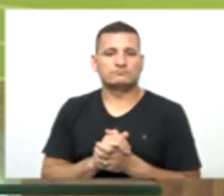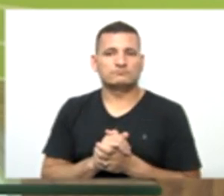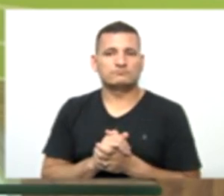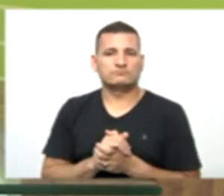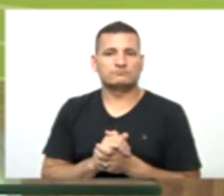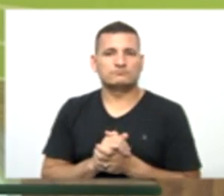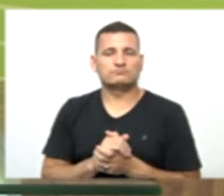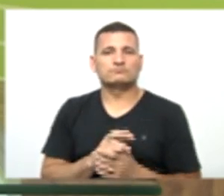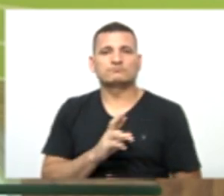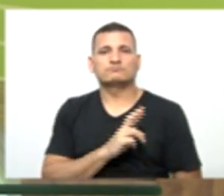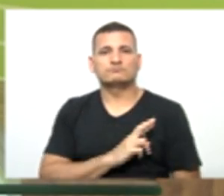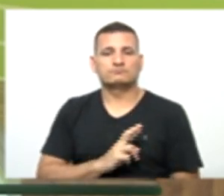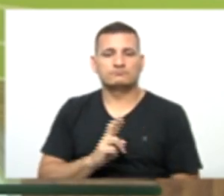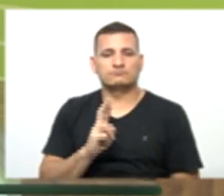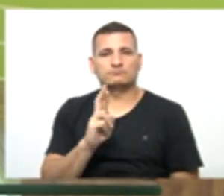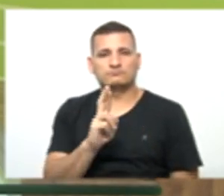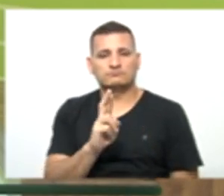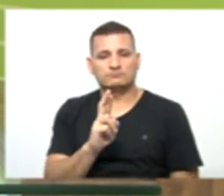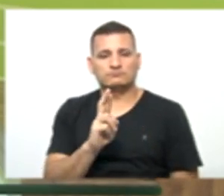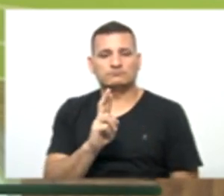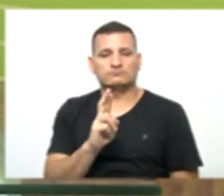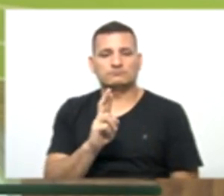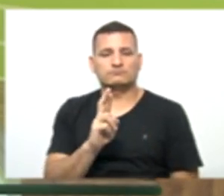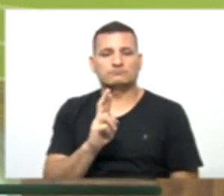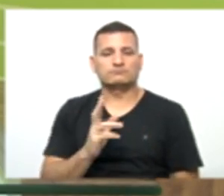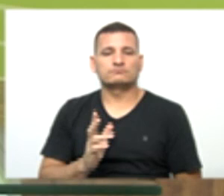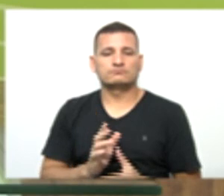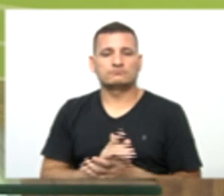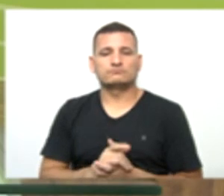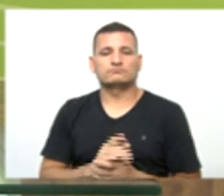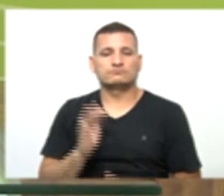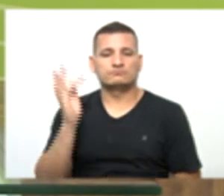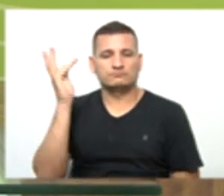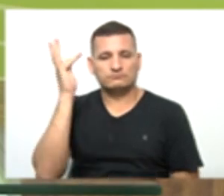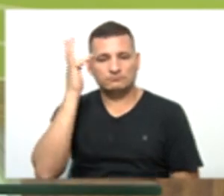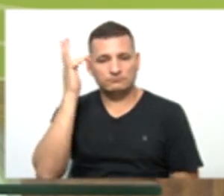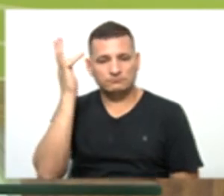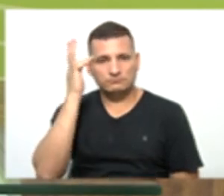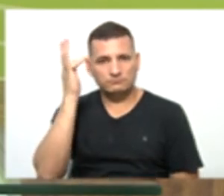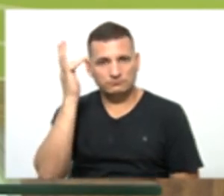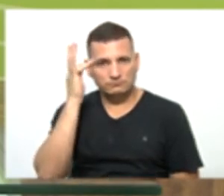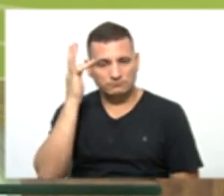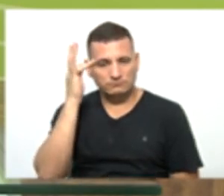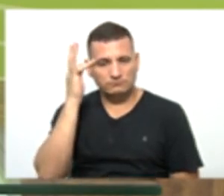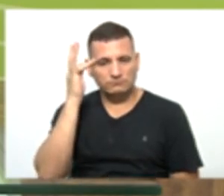gente religioso? Lembra? Vamos lá, pessoal. Filosófico,